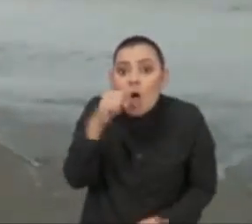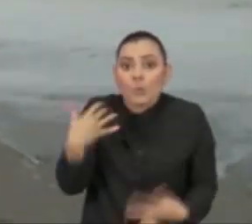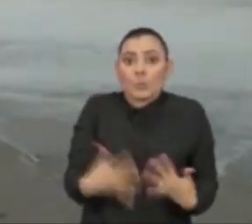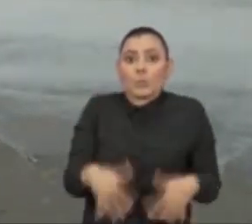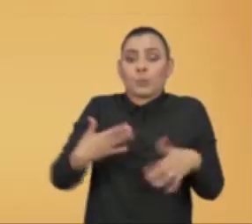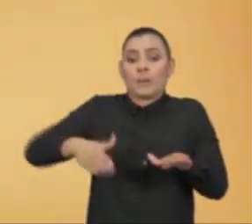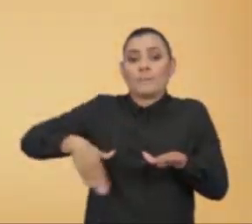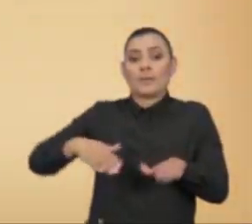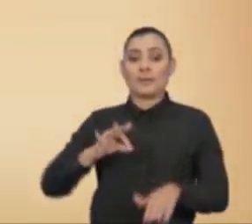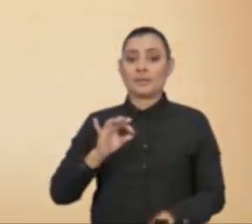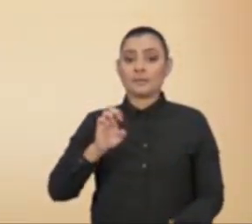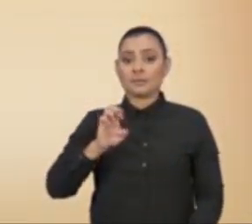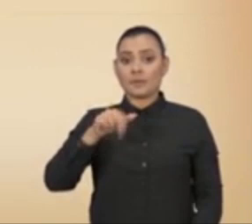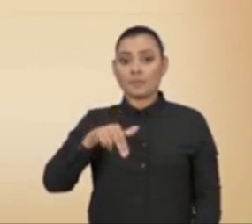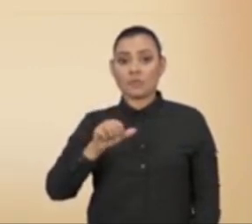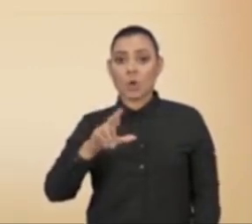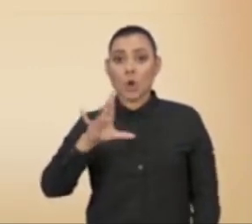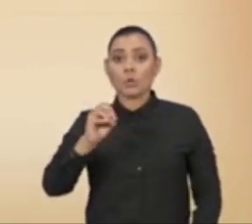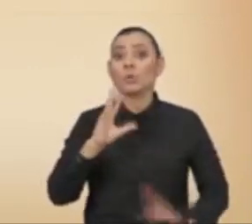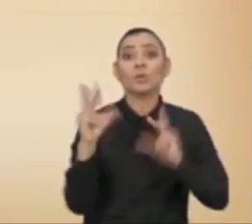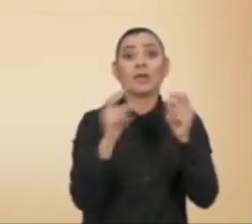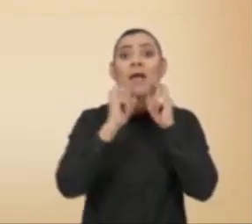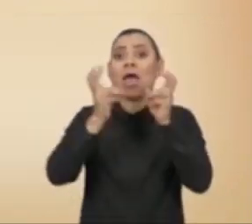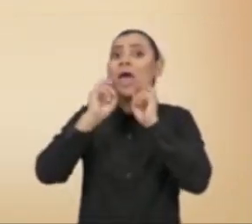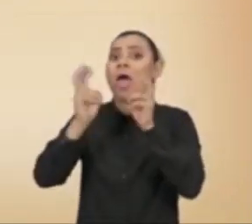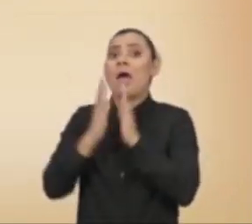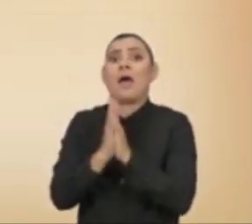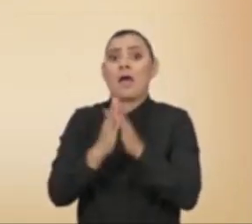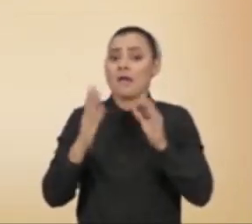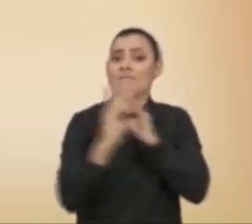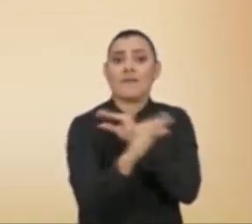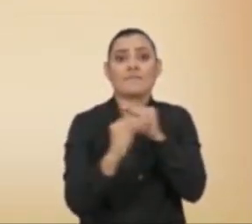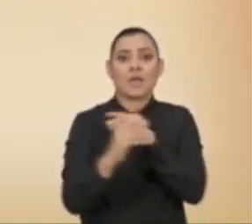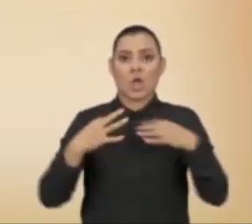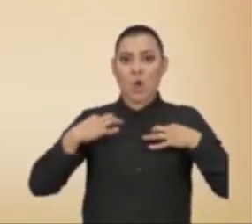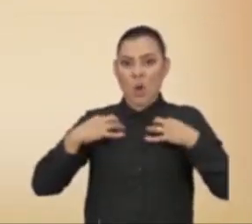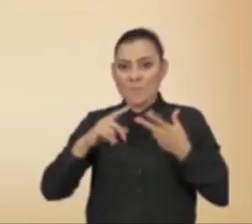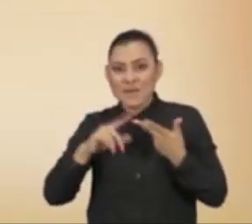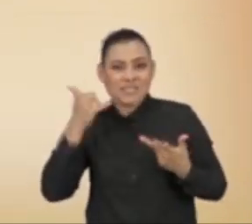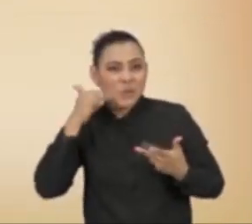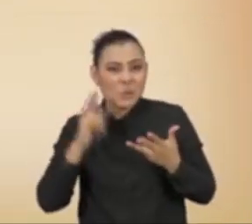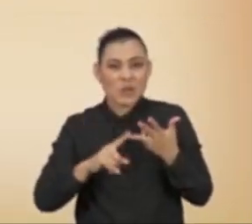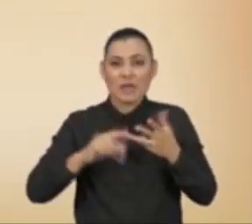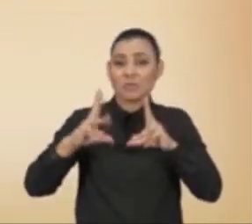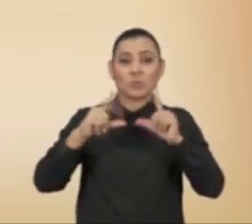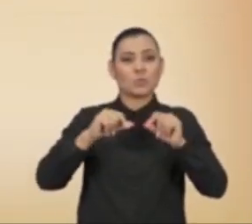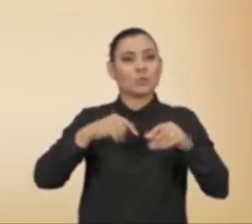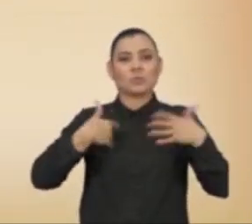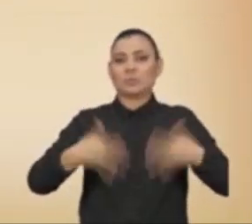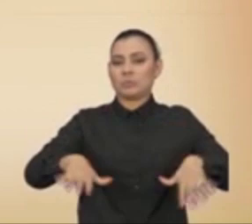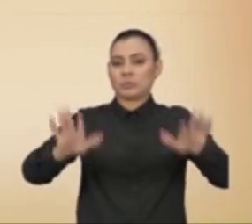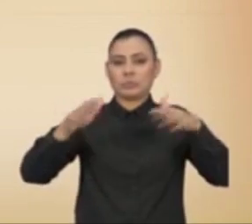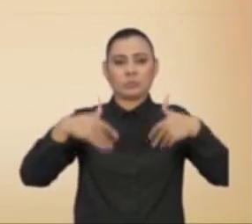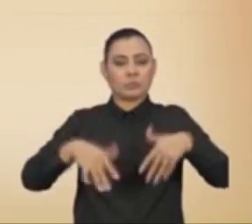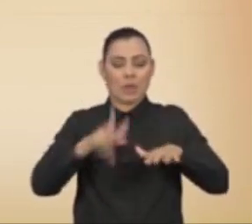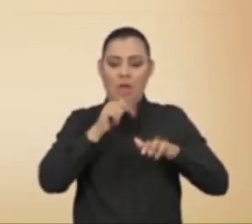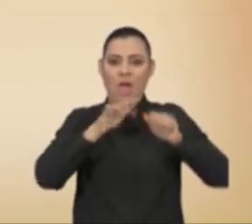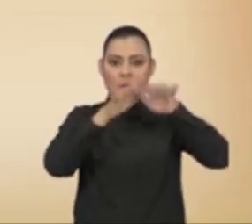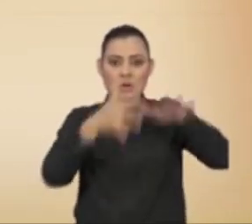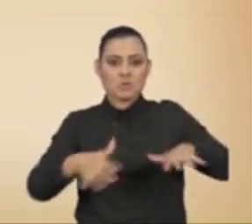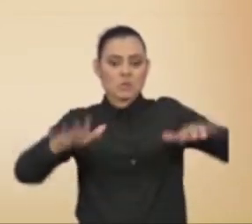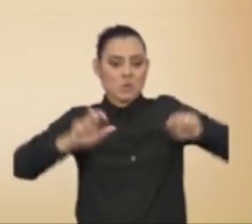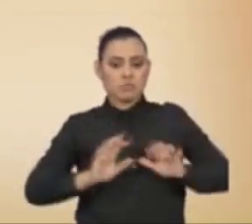praia do Tenório. Houve gritaria e corre-corre. Roupas, celulares e outros pertences acabaram levados pelas